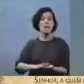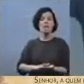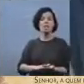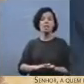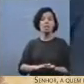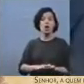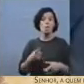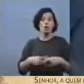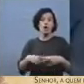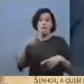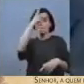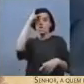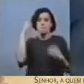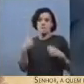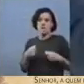de vida light.